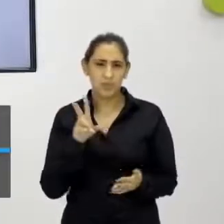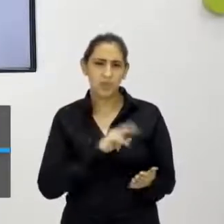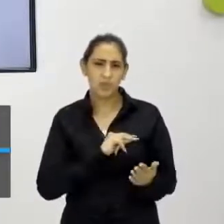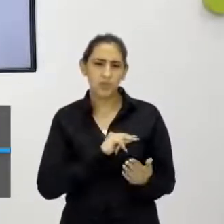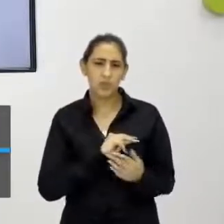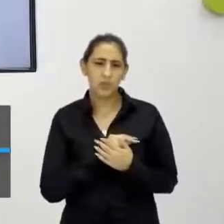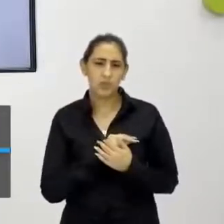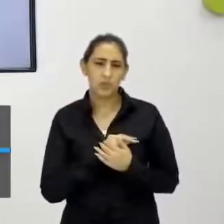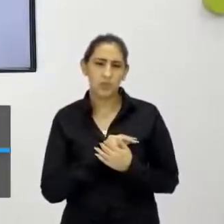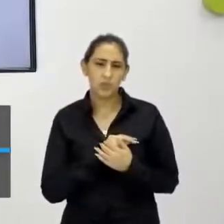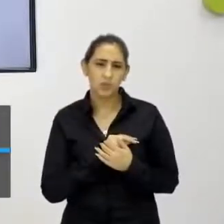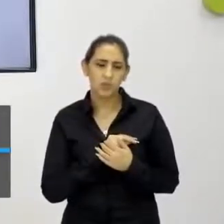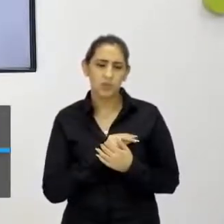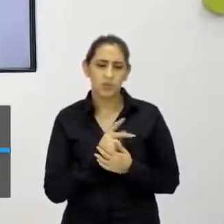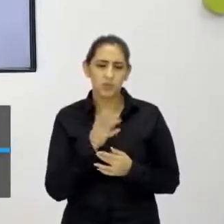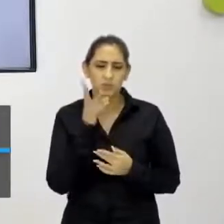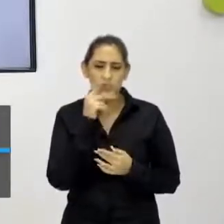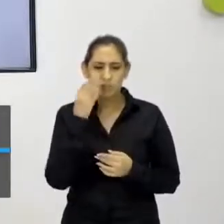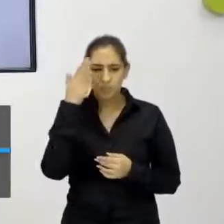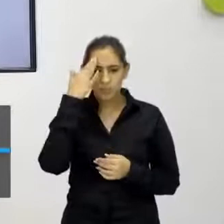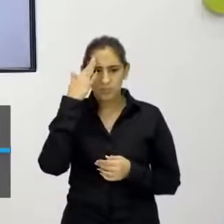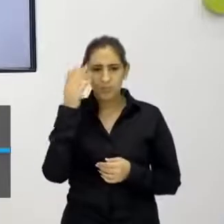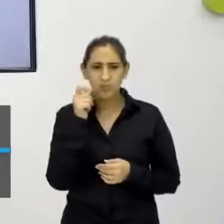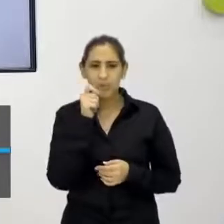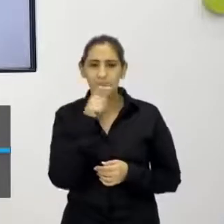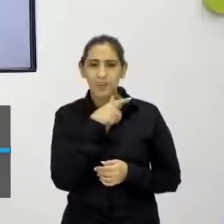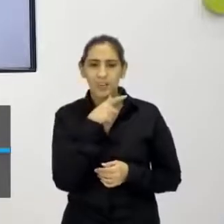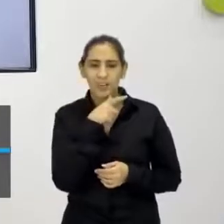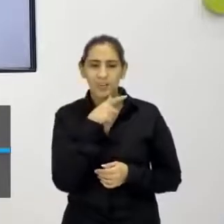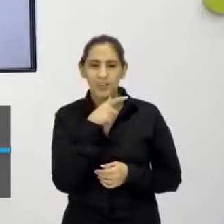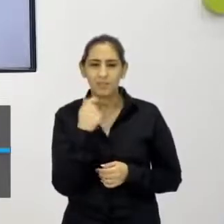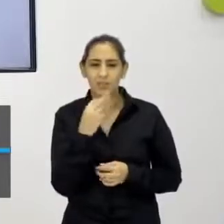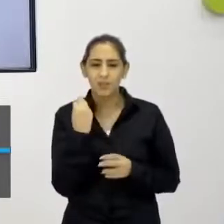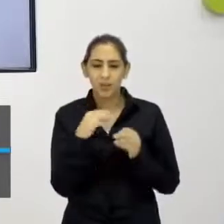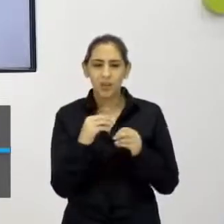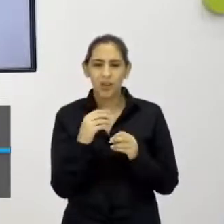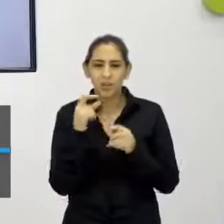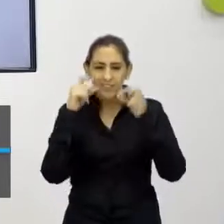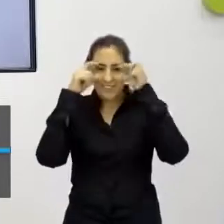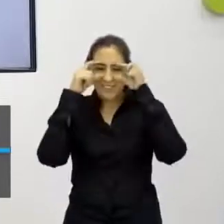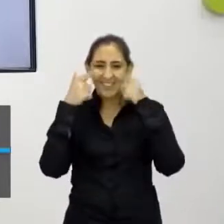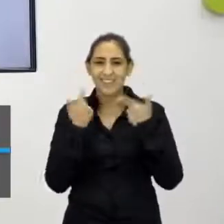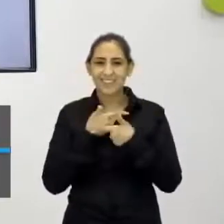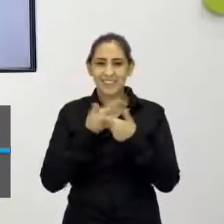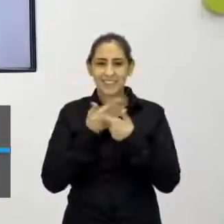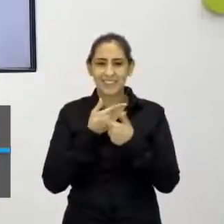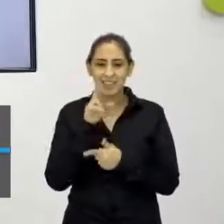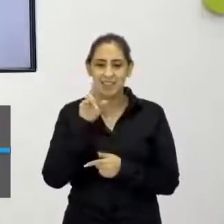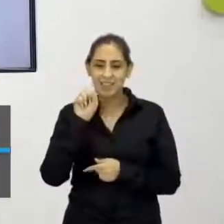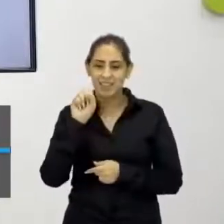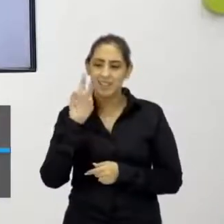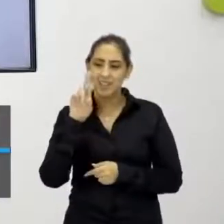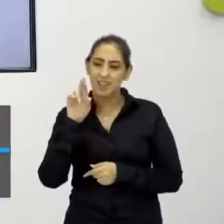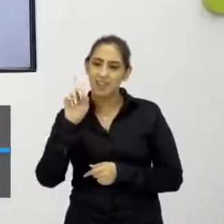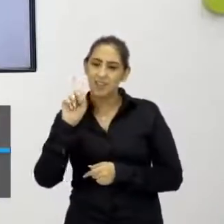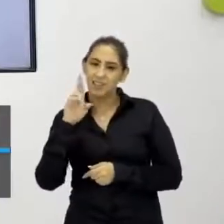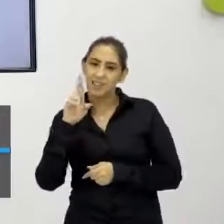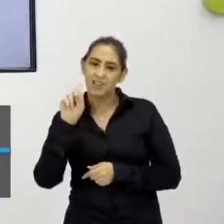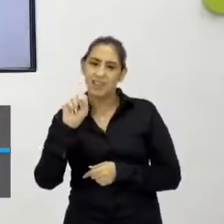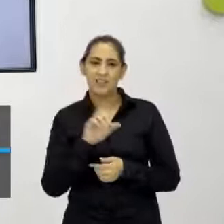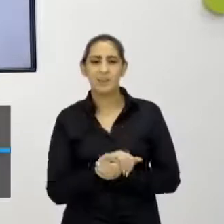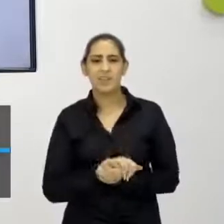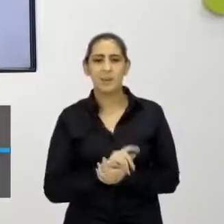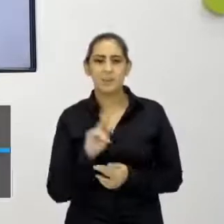a pessoa pode não entender que é piada, aí você coloca um emoji. Você facilitou a comunicação. Você coloca lá RS,